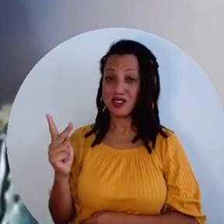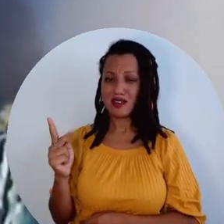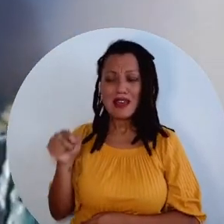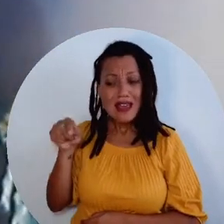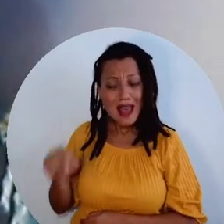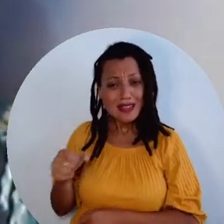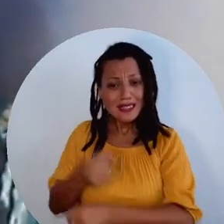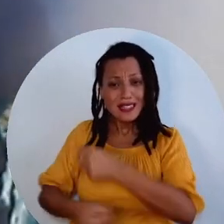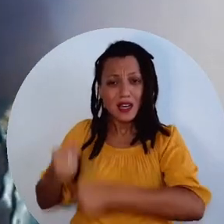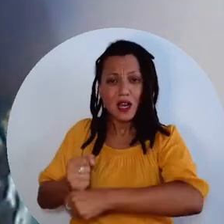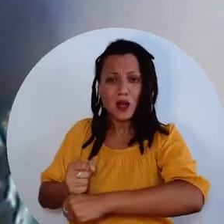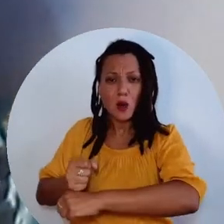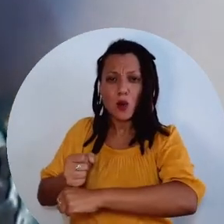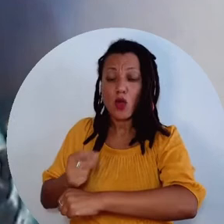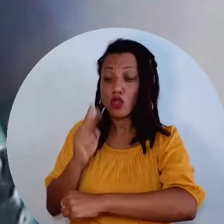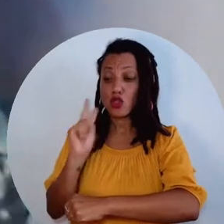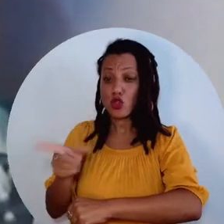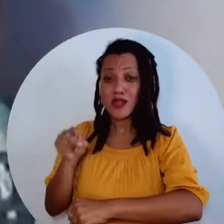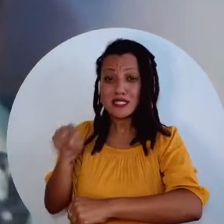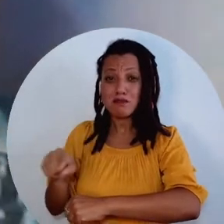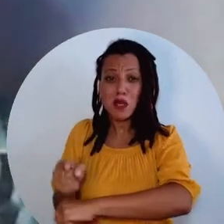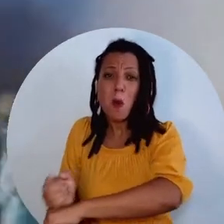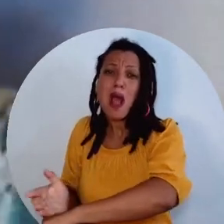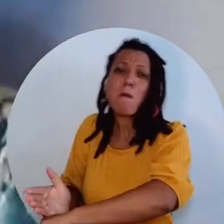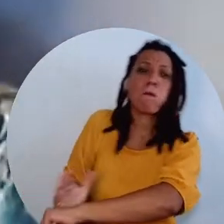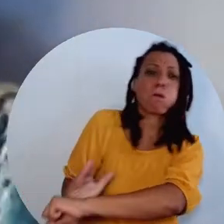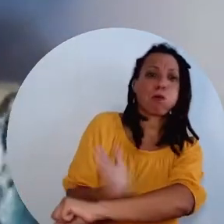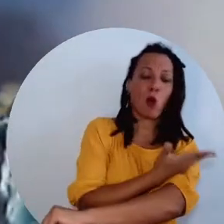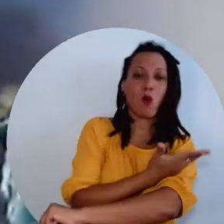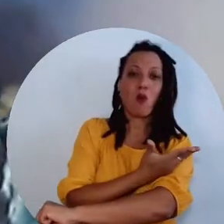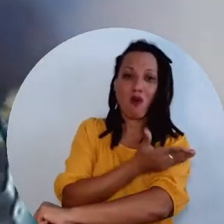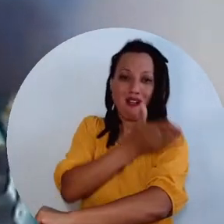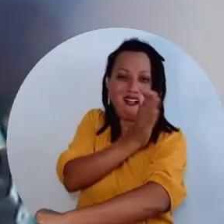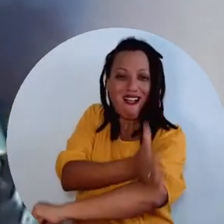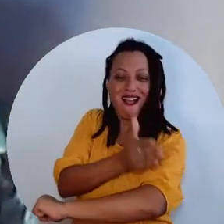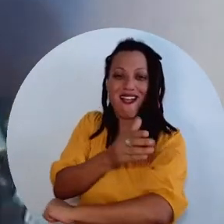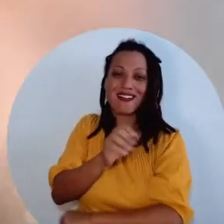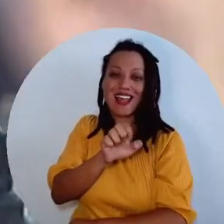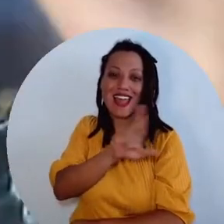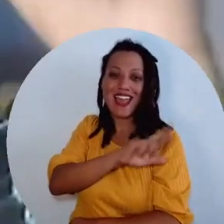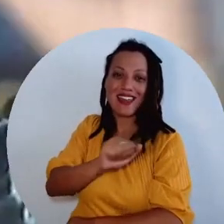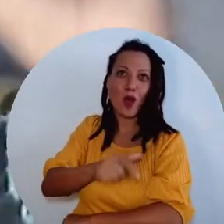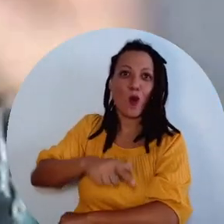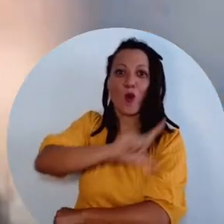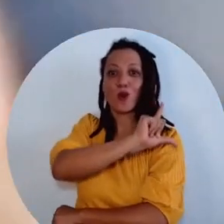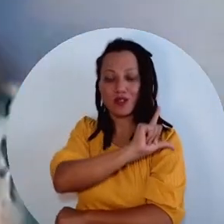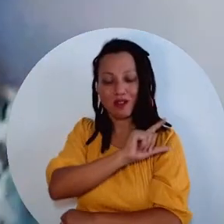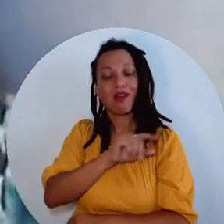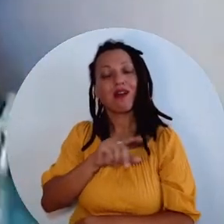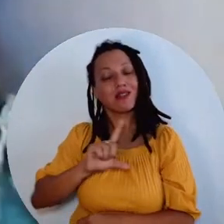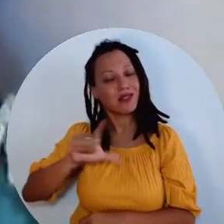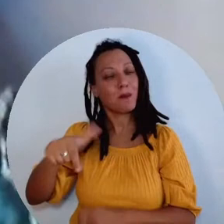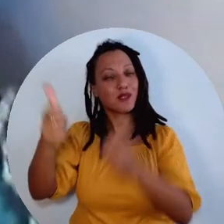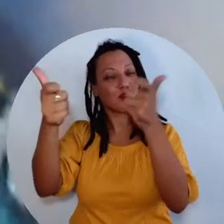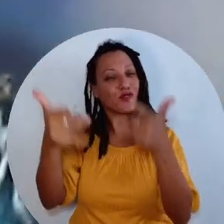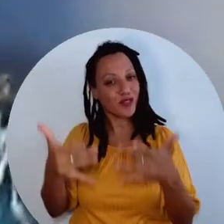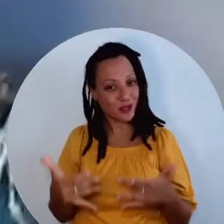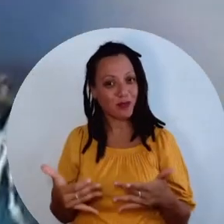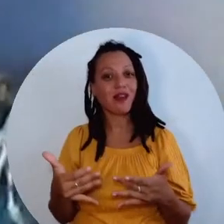2000 antes da Era Comum, mais ou menos, onde vai ter a presença das Candaces, mas eu vou falar delas no tópico 4.